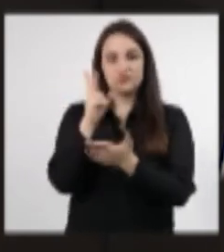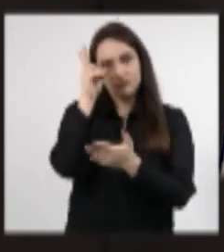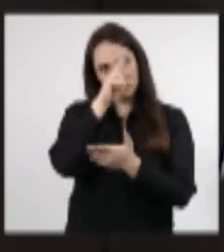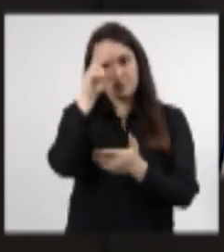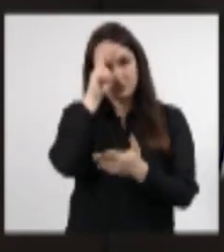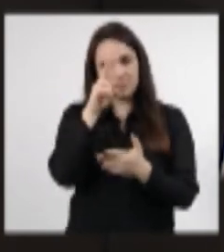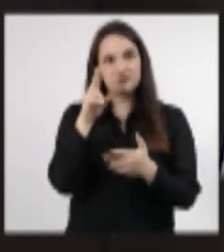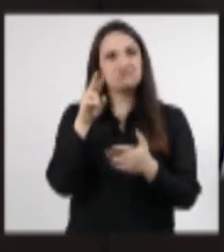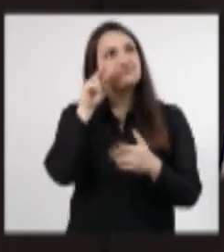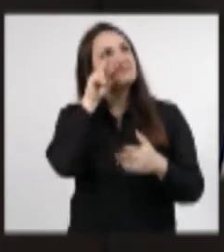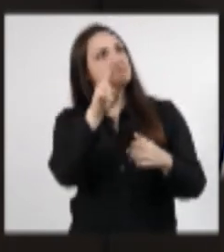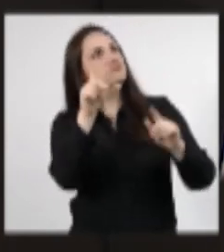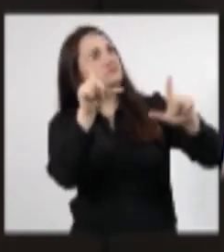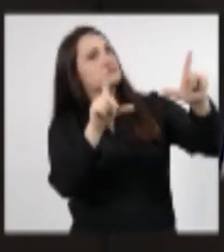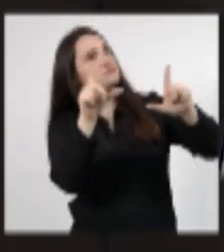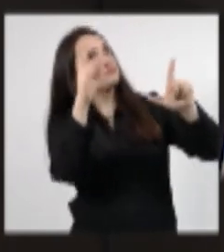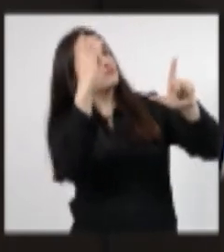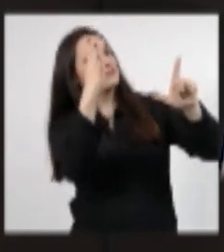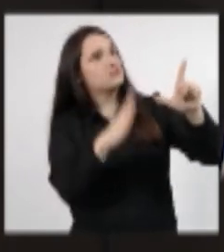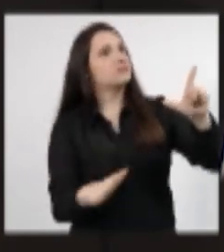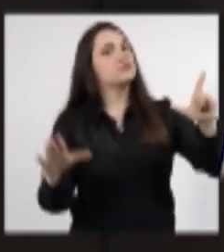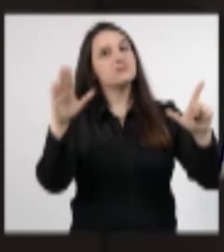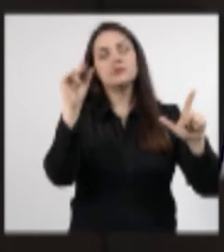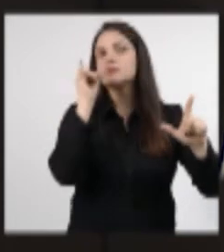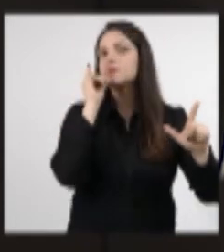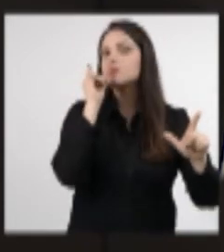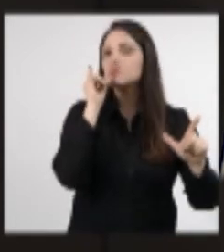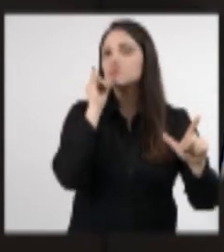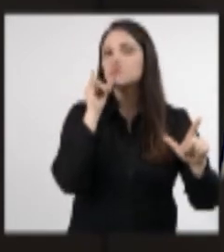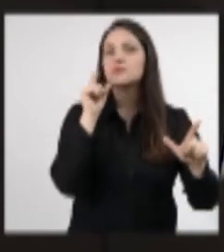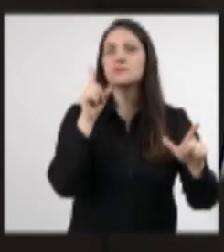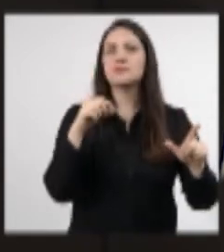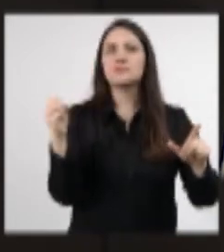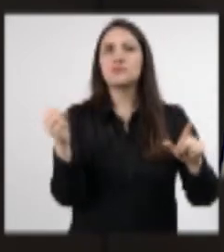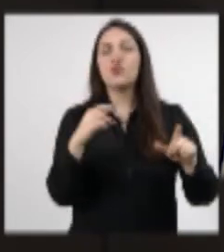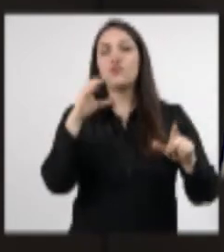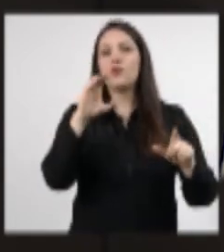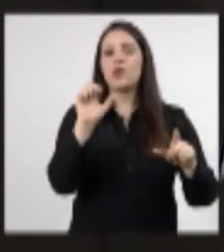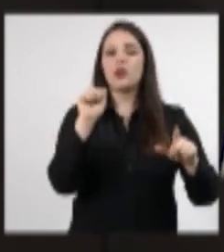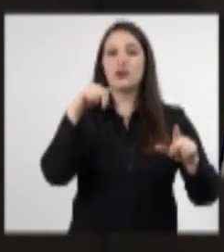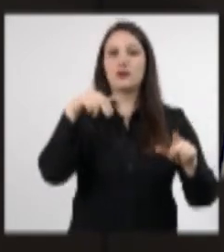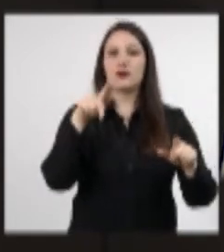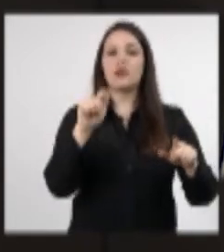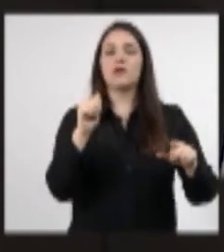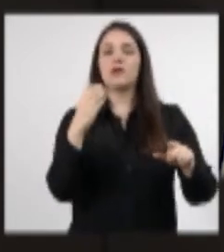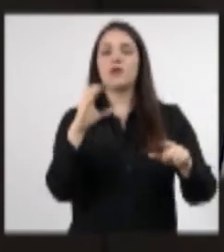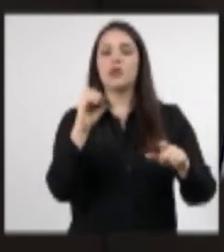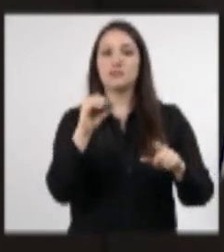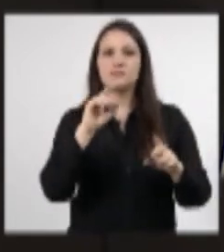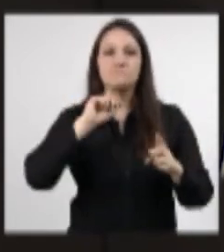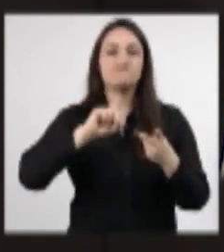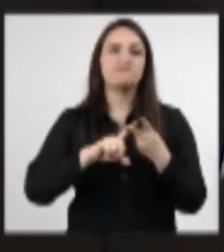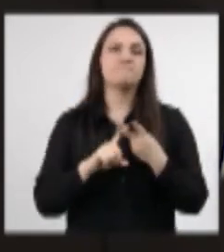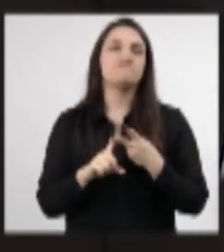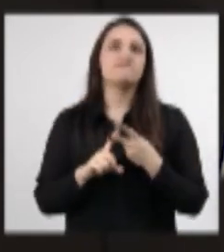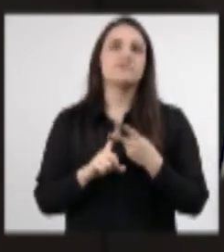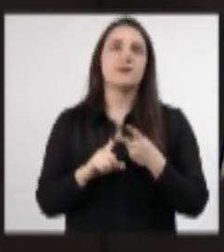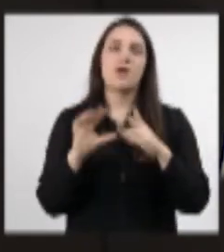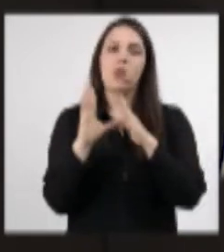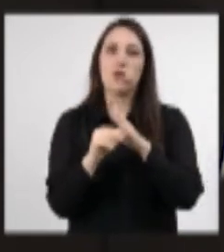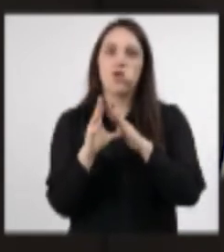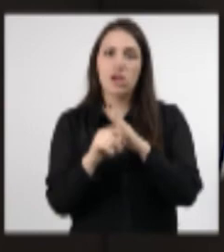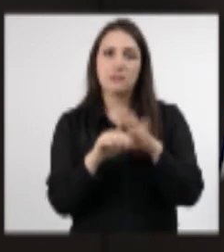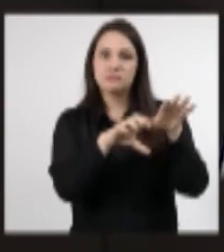ouve falar e vê muito na mídia nacional, como por exemplo o novo cangaço, a subtração